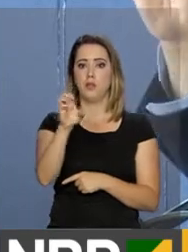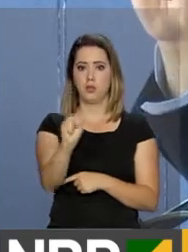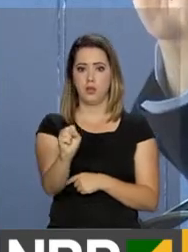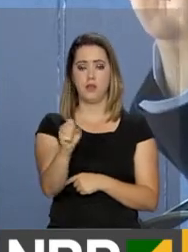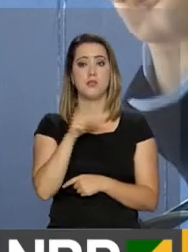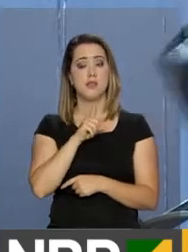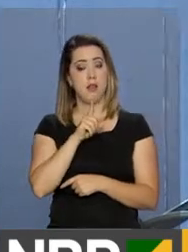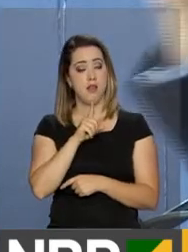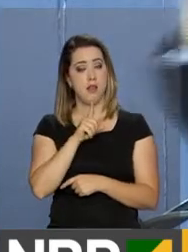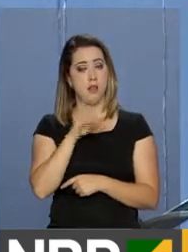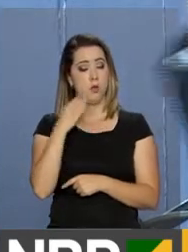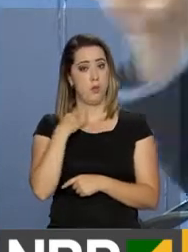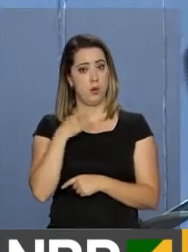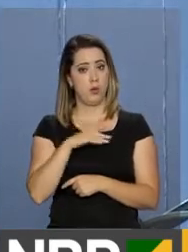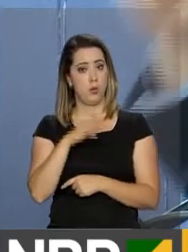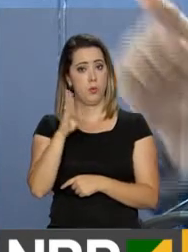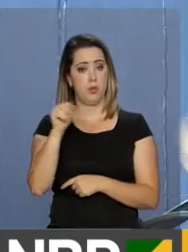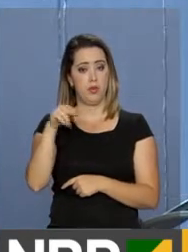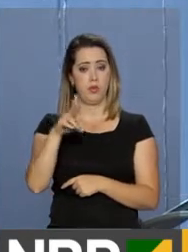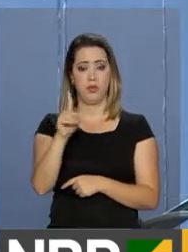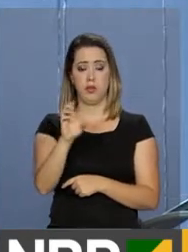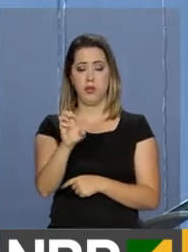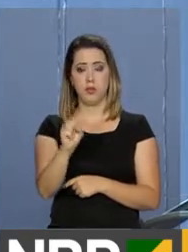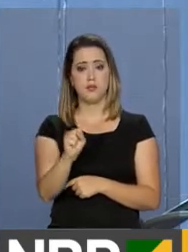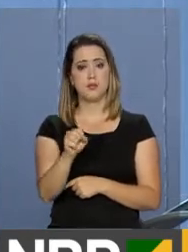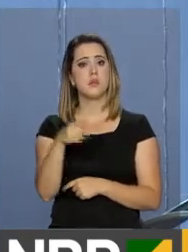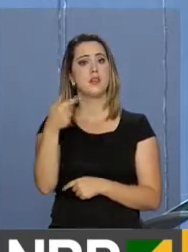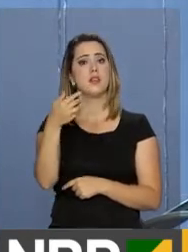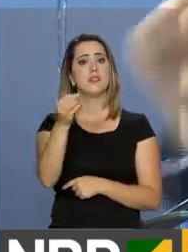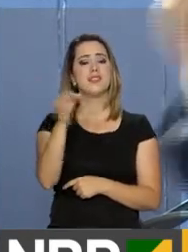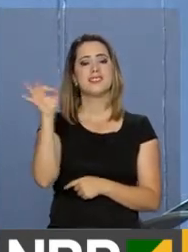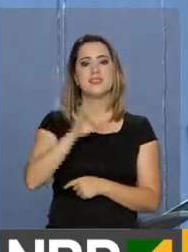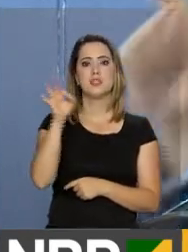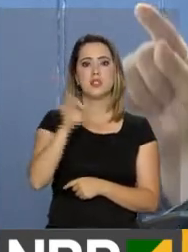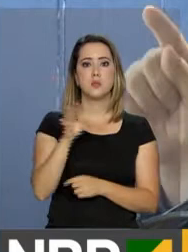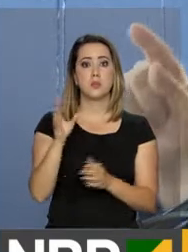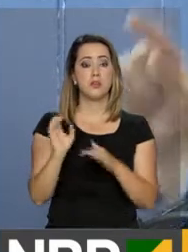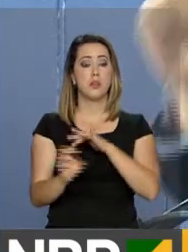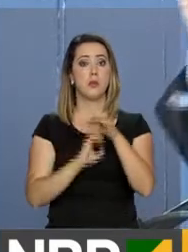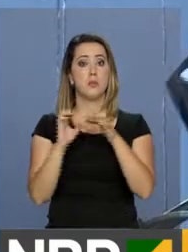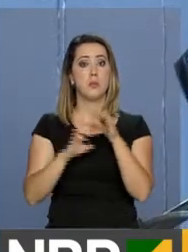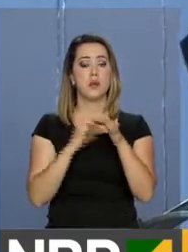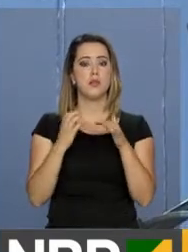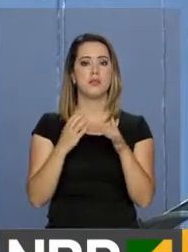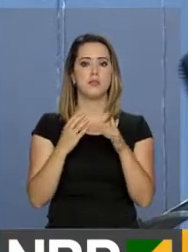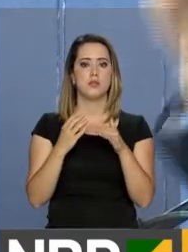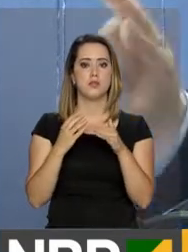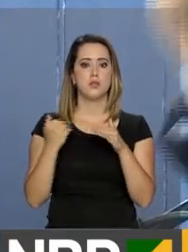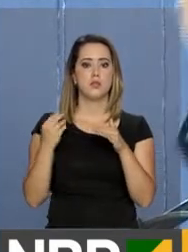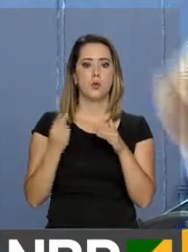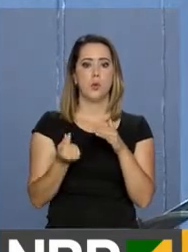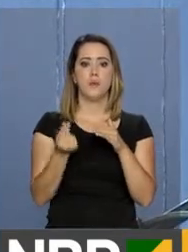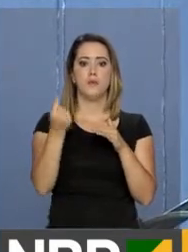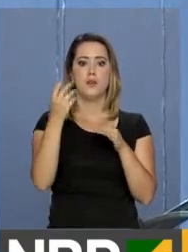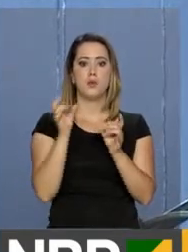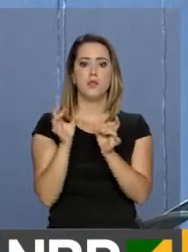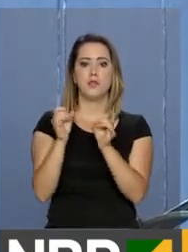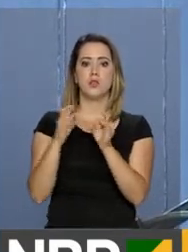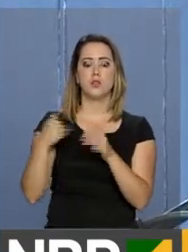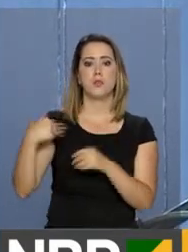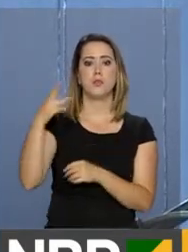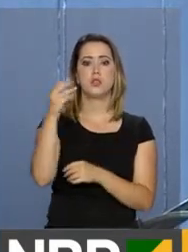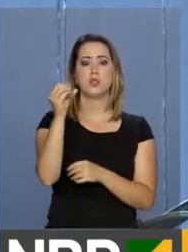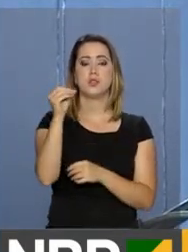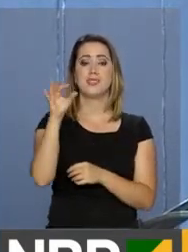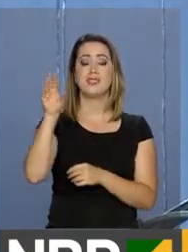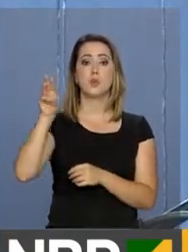lá 70% dos empréstimos do BNDES são concentrados em empresas com faturamento acima de 300 milhões de